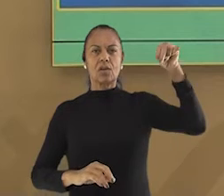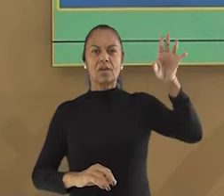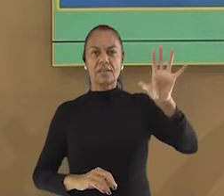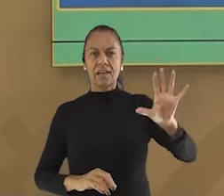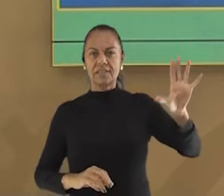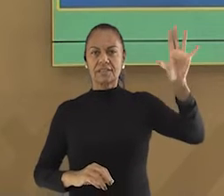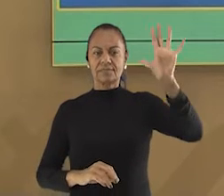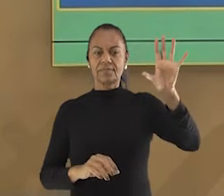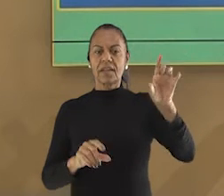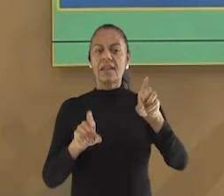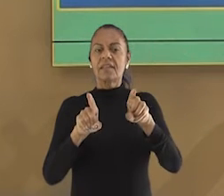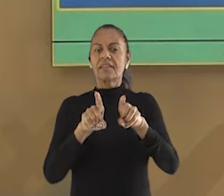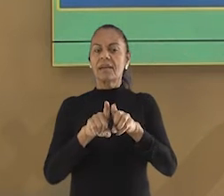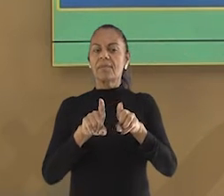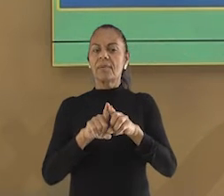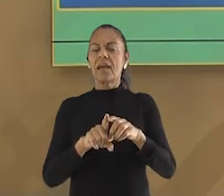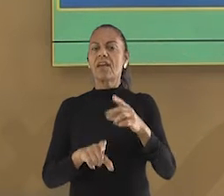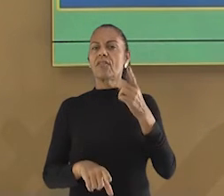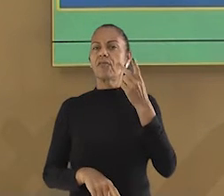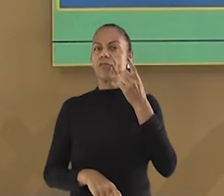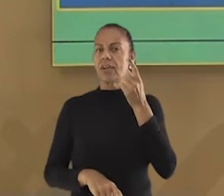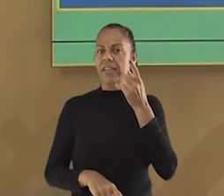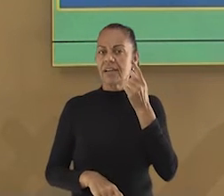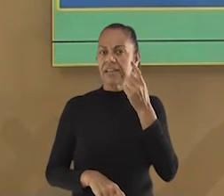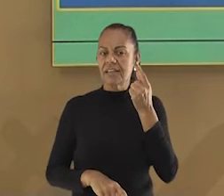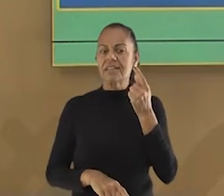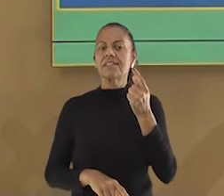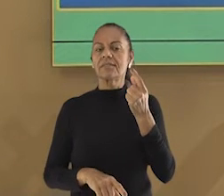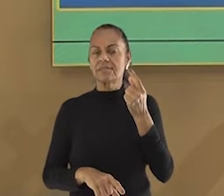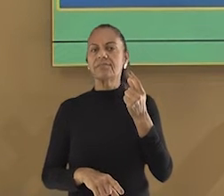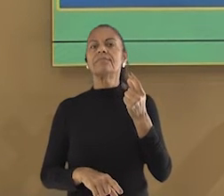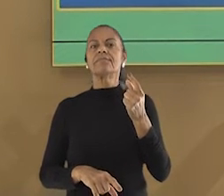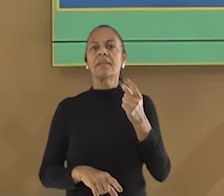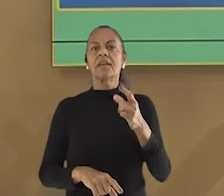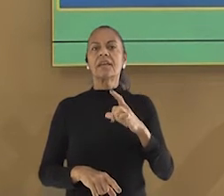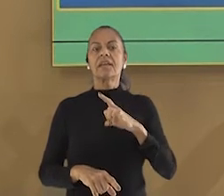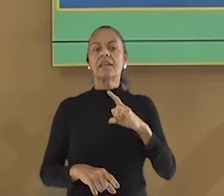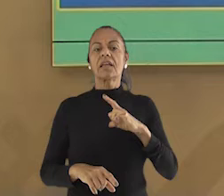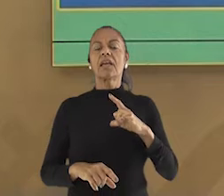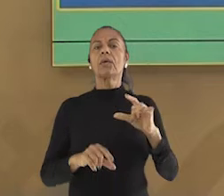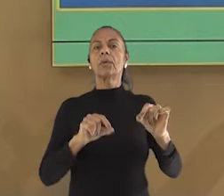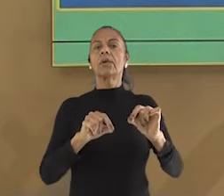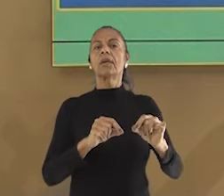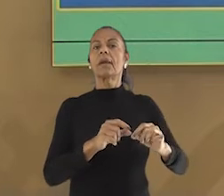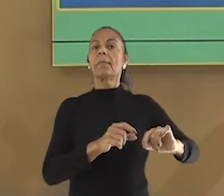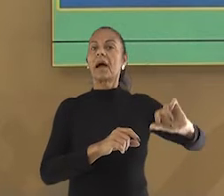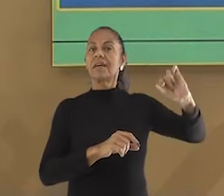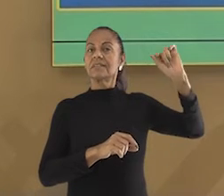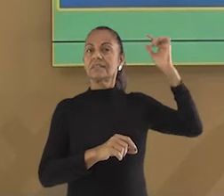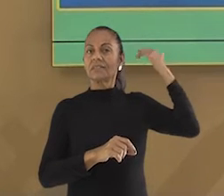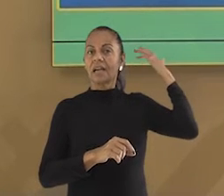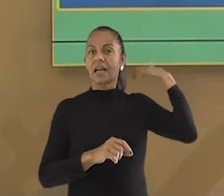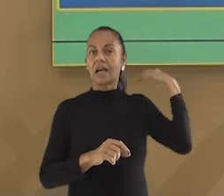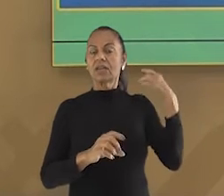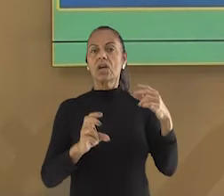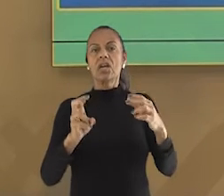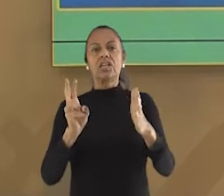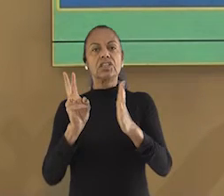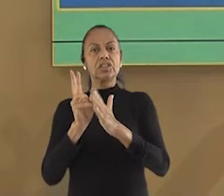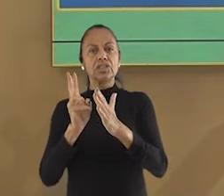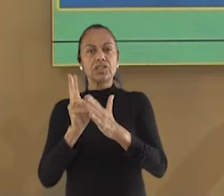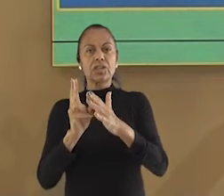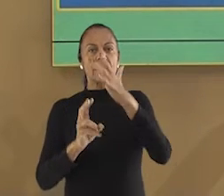Fortaleza, que ao longo da história passou por vários episódios de disputa de territórios entre indígenas, holandeses